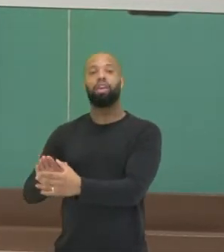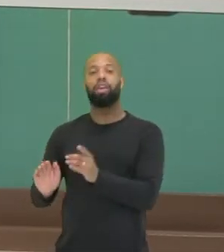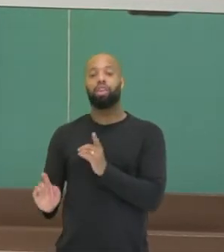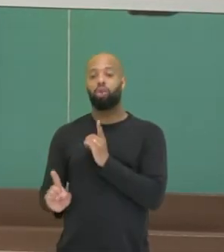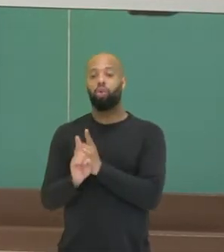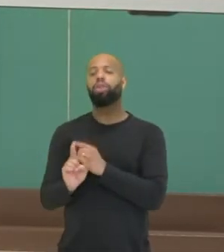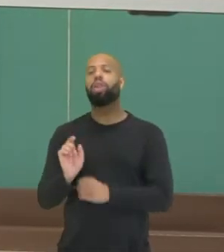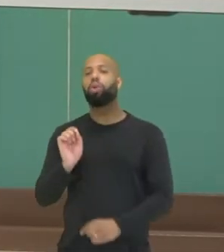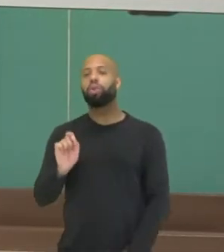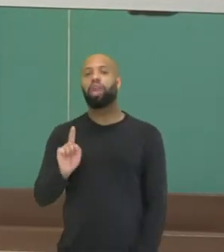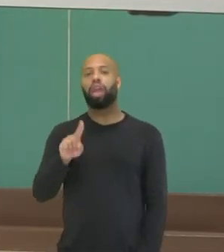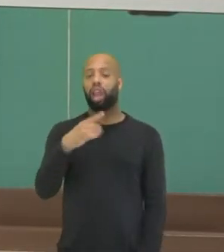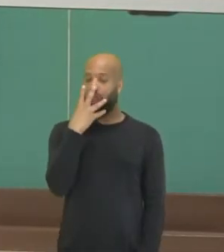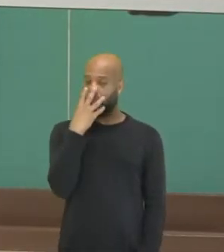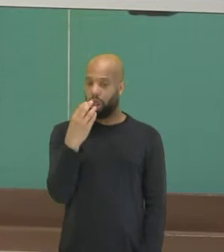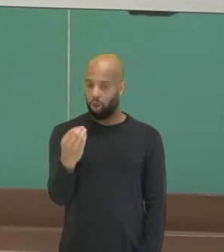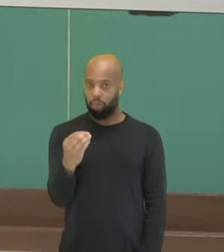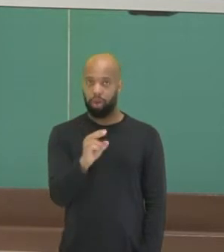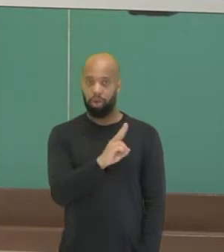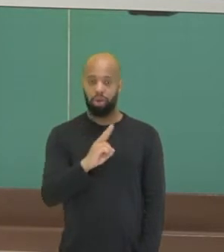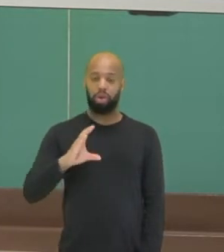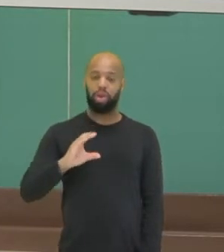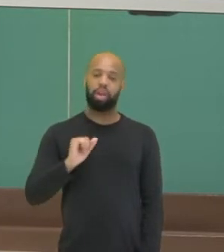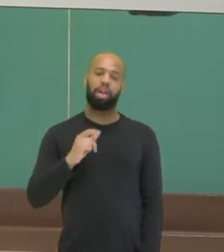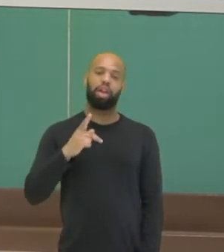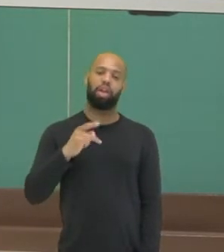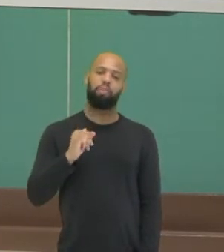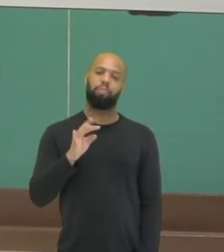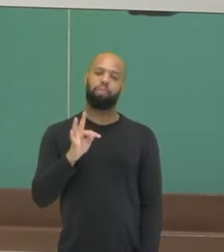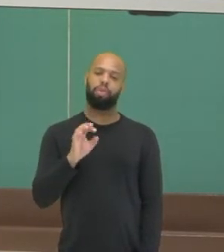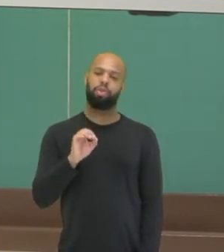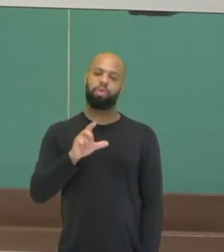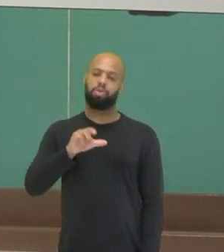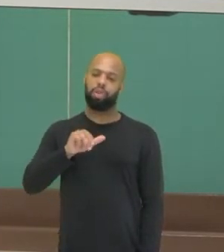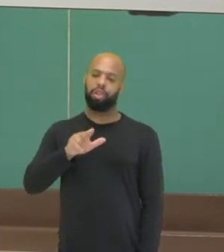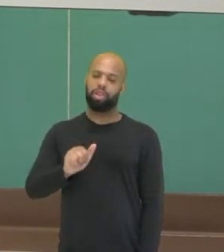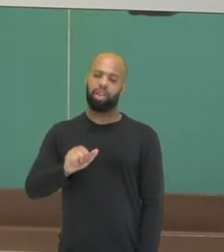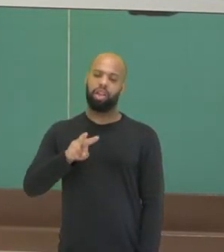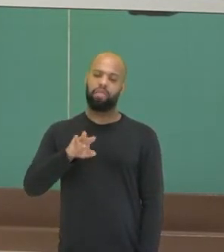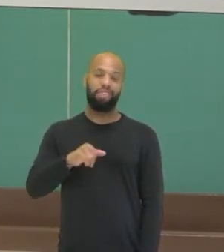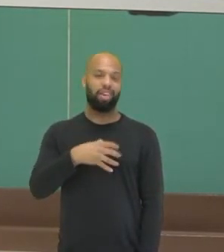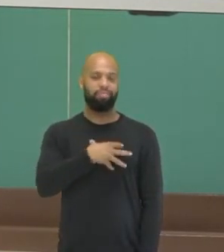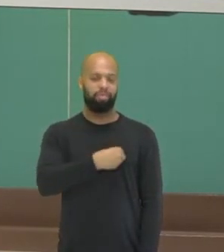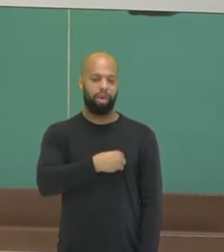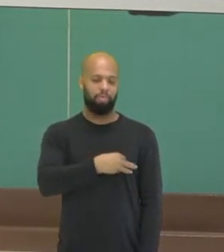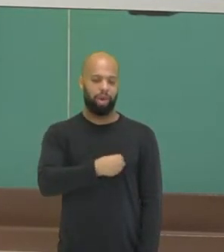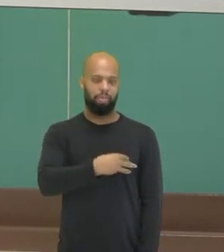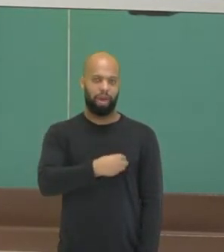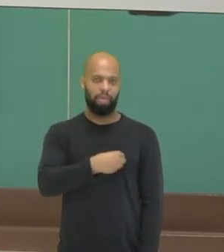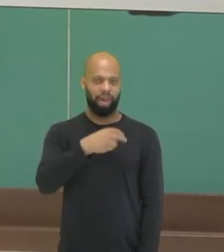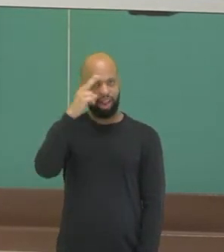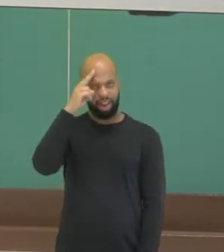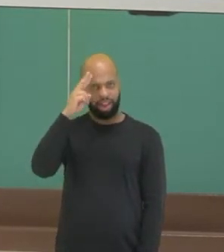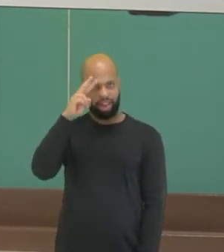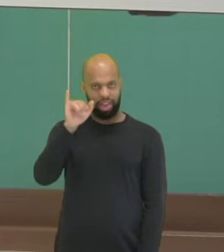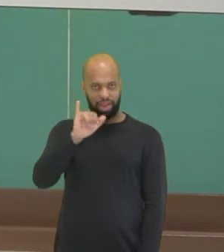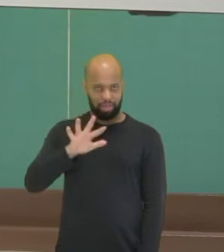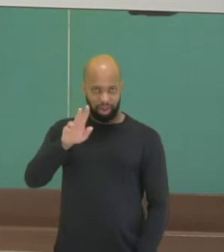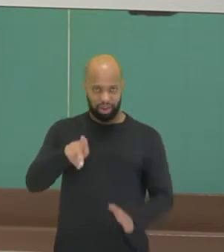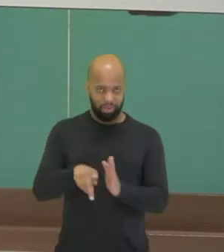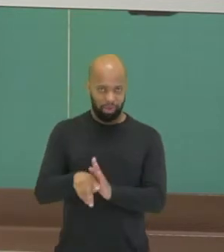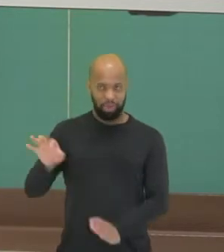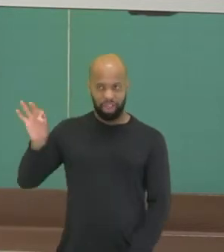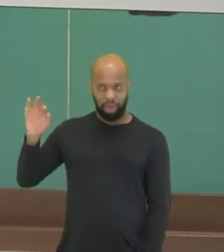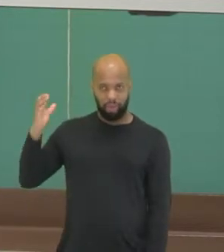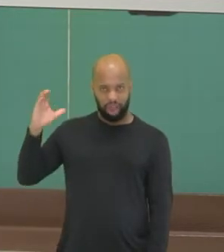uma loba chamada Capitolina que vai amamentá-los. Está explicado agora aquela imagem daquela moeda. Ah,